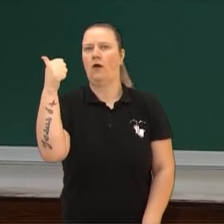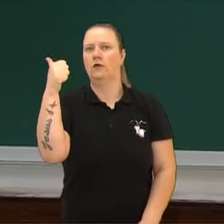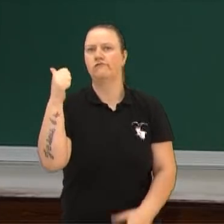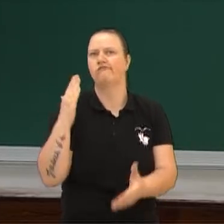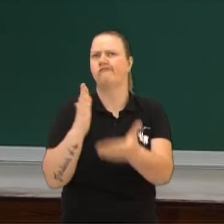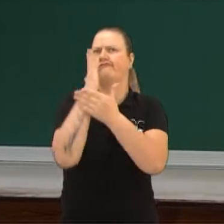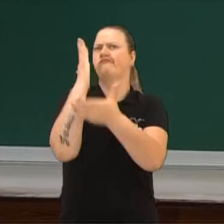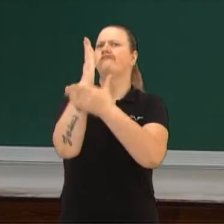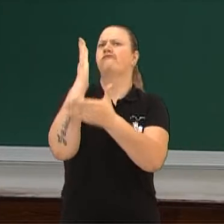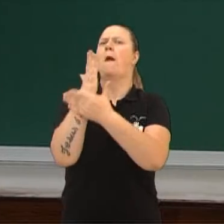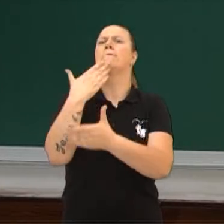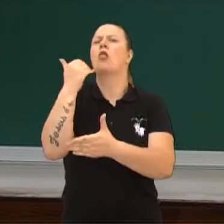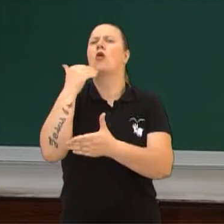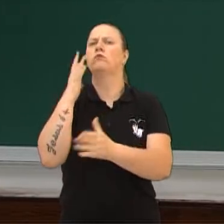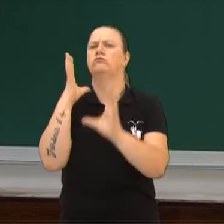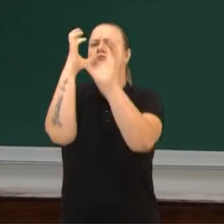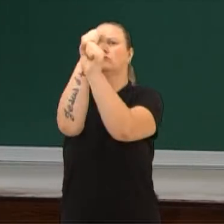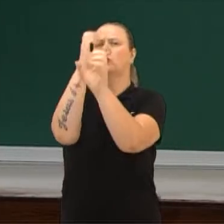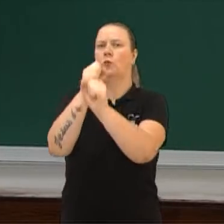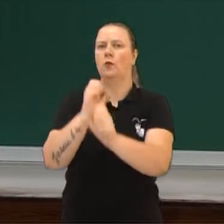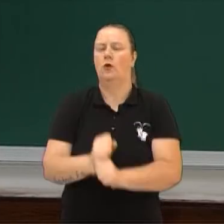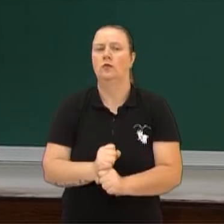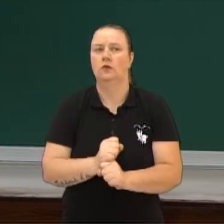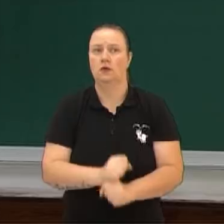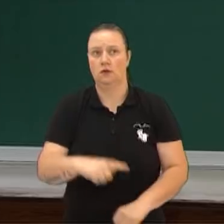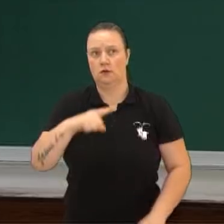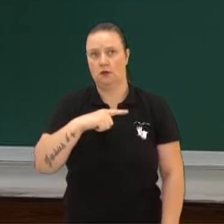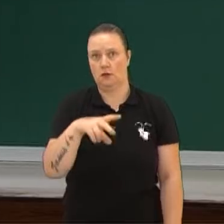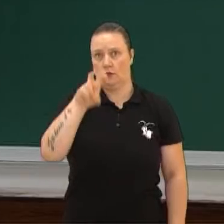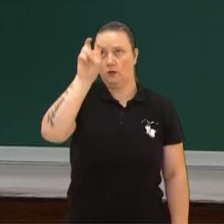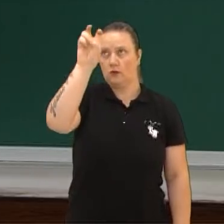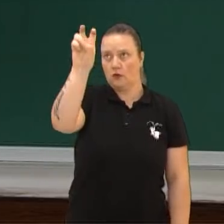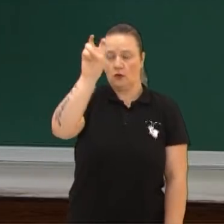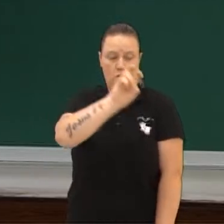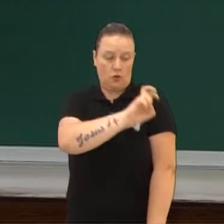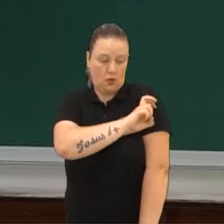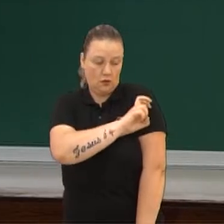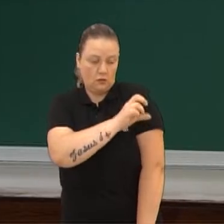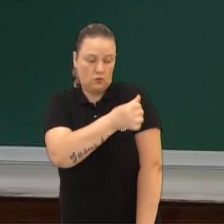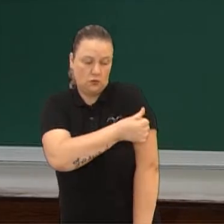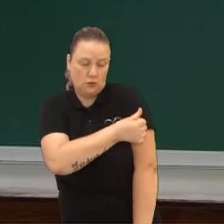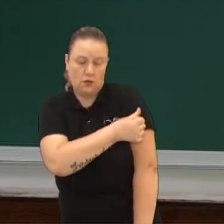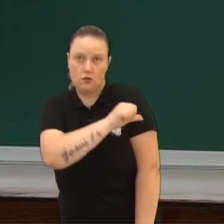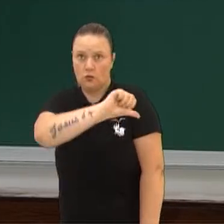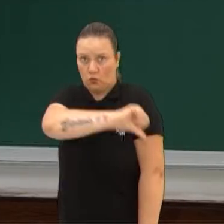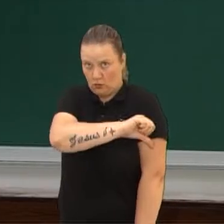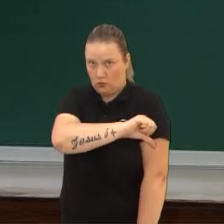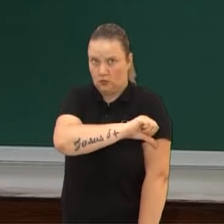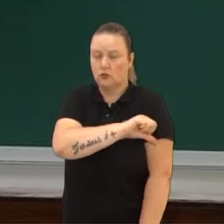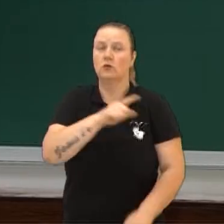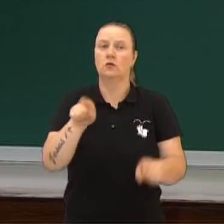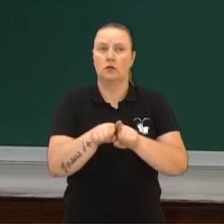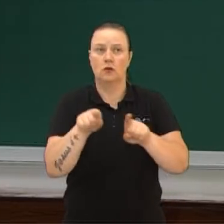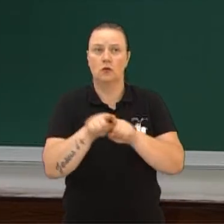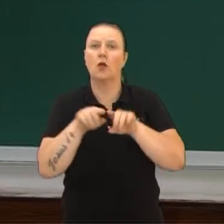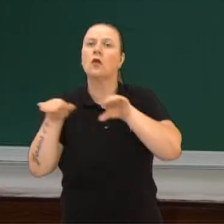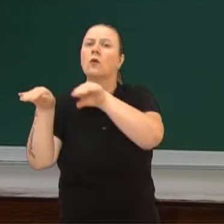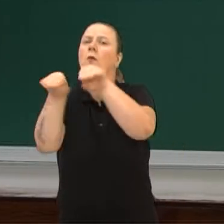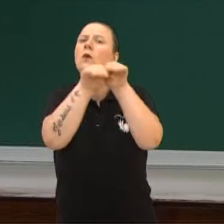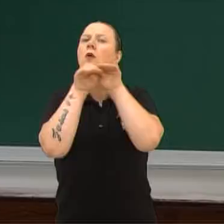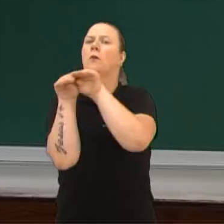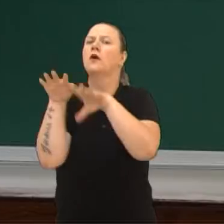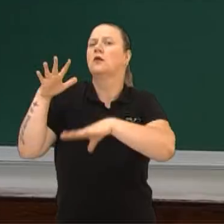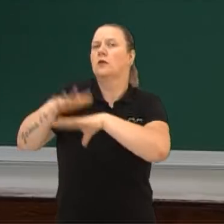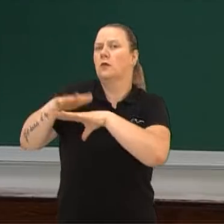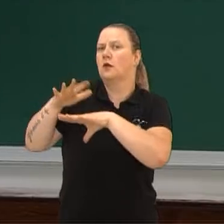aqui, temos por ano, olha só, o 5º ano, o 6º ano e o 9º ano, tá bom? A média em matemática, tá?